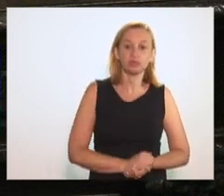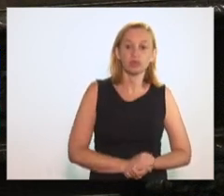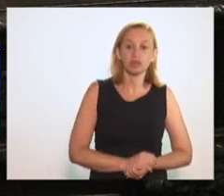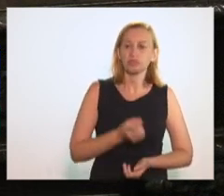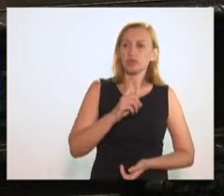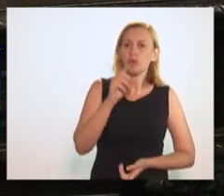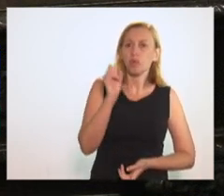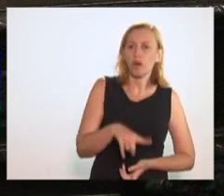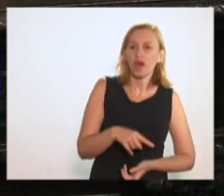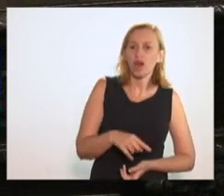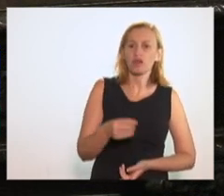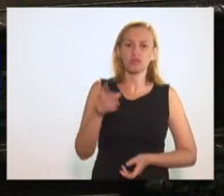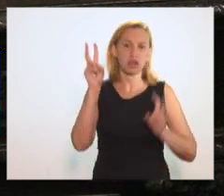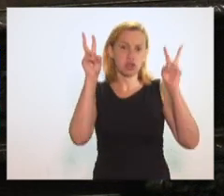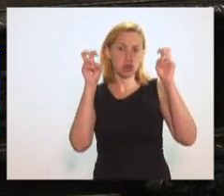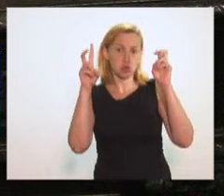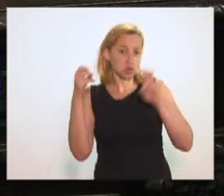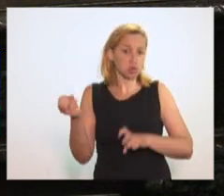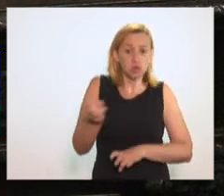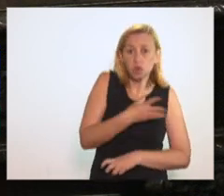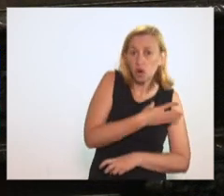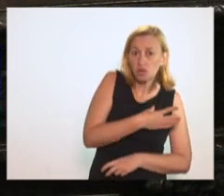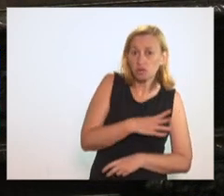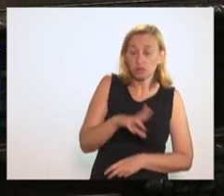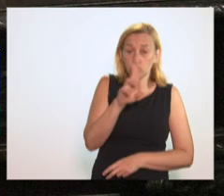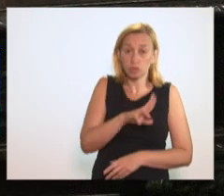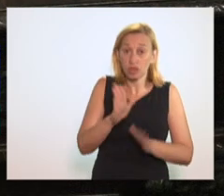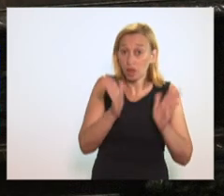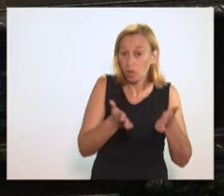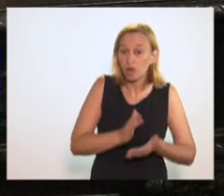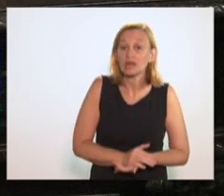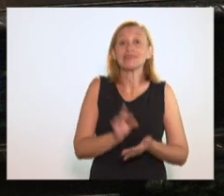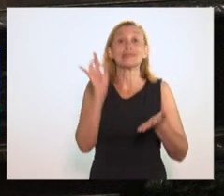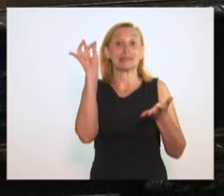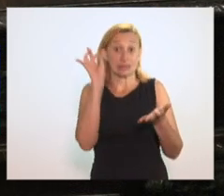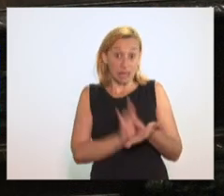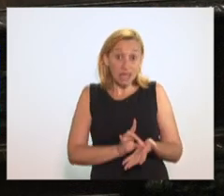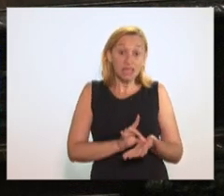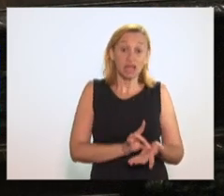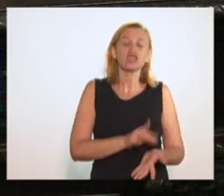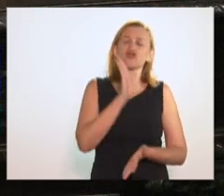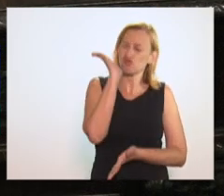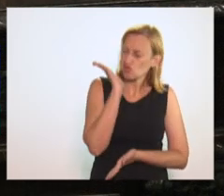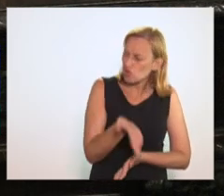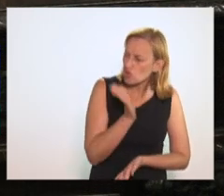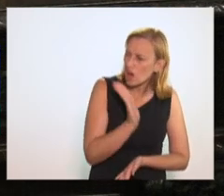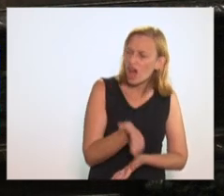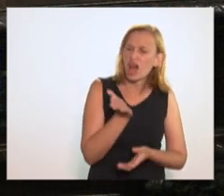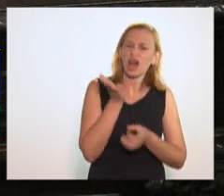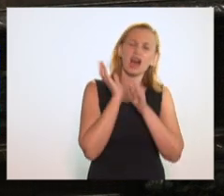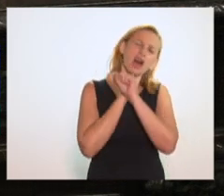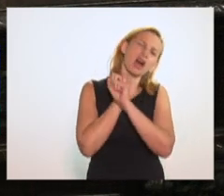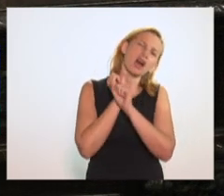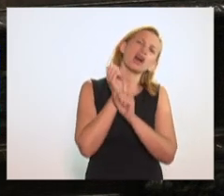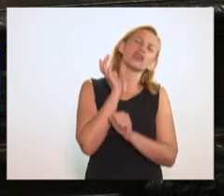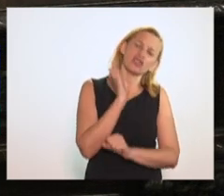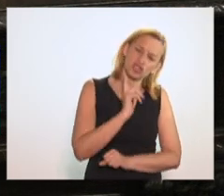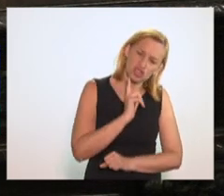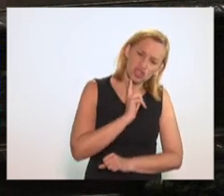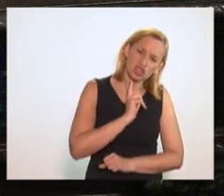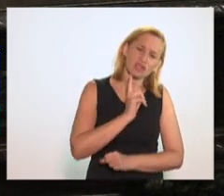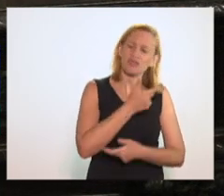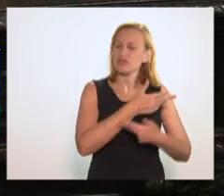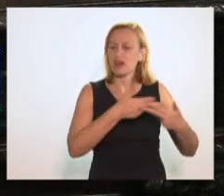é uma questão nova que está sendo colocada agora. Na realidade, já existiram vários consórcios